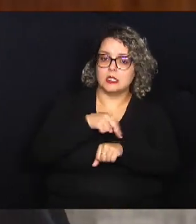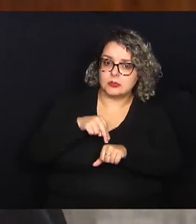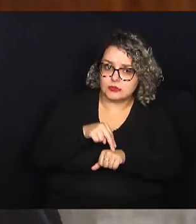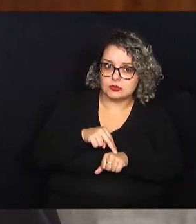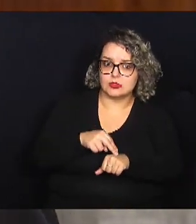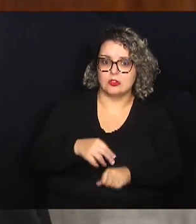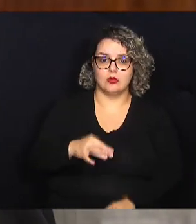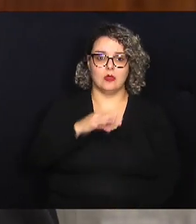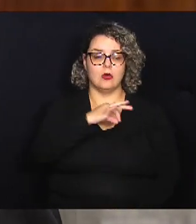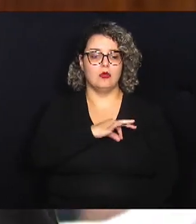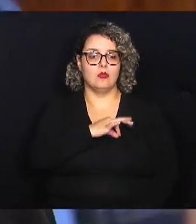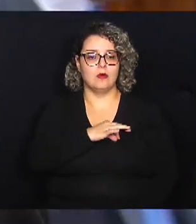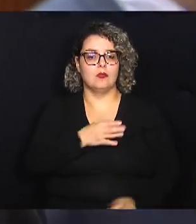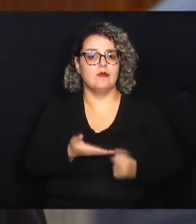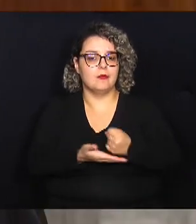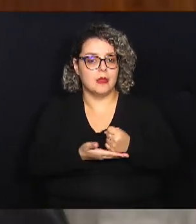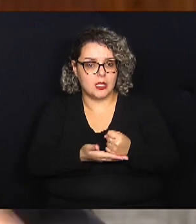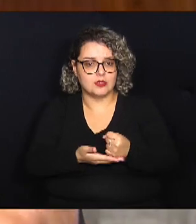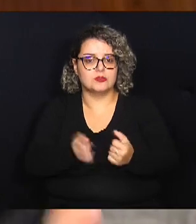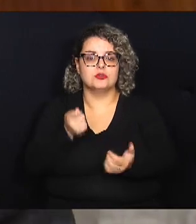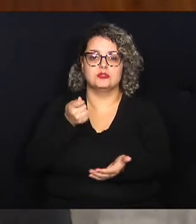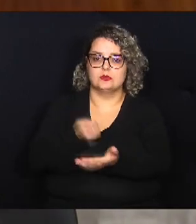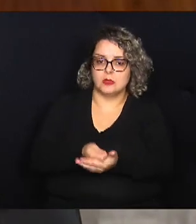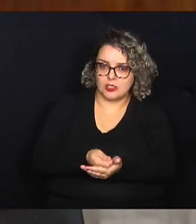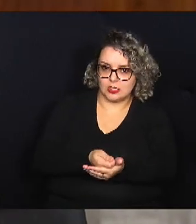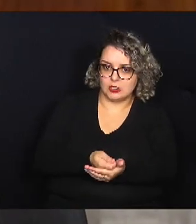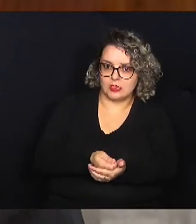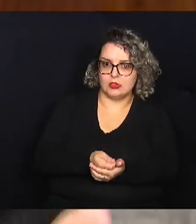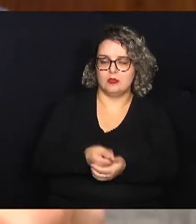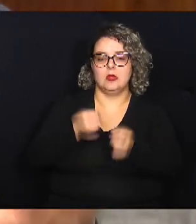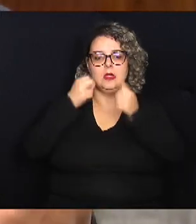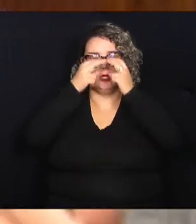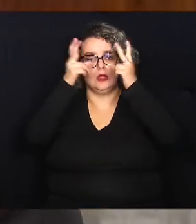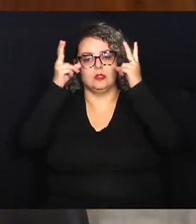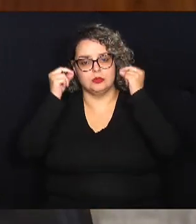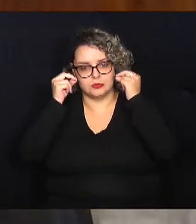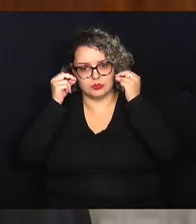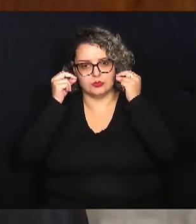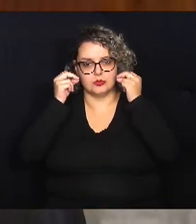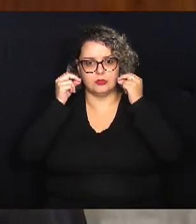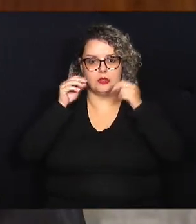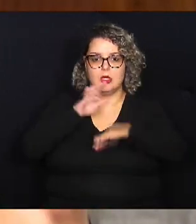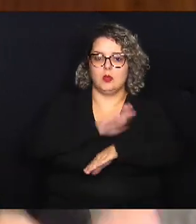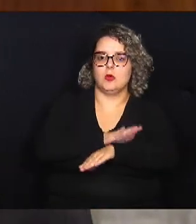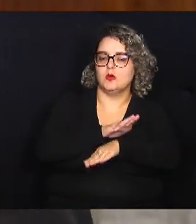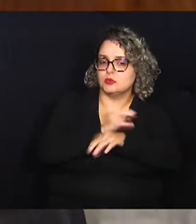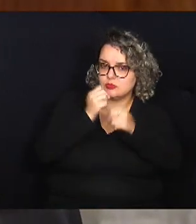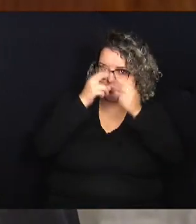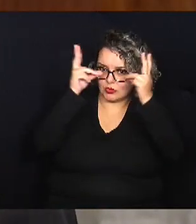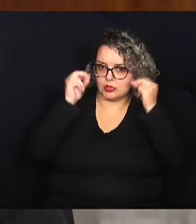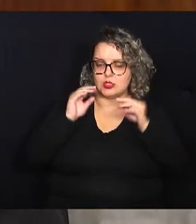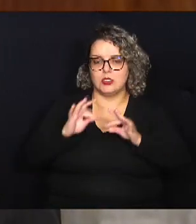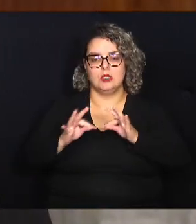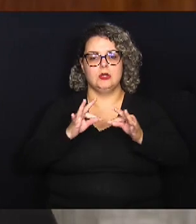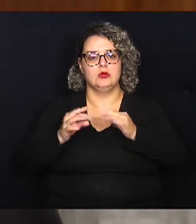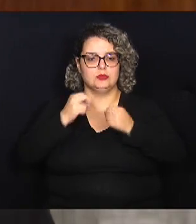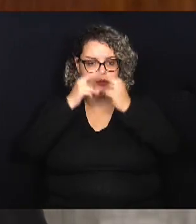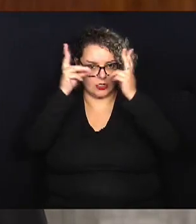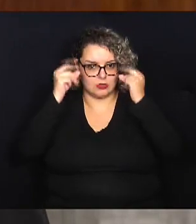valores mínimos que devem ser pagos tanto às enfermeiras, aos auxiliares de enfermagem, aos técnicos de